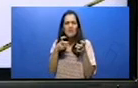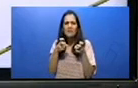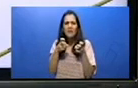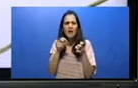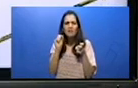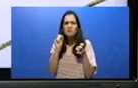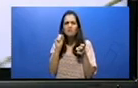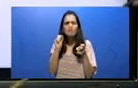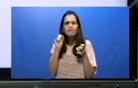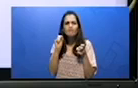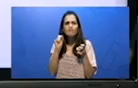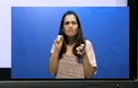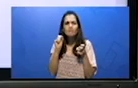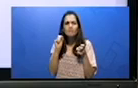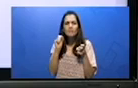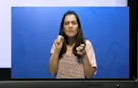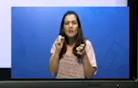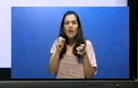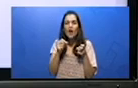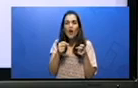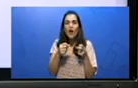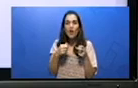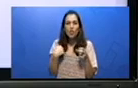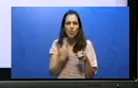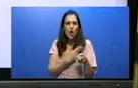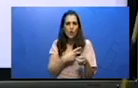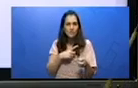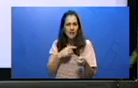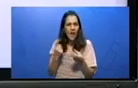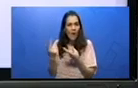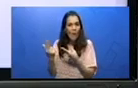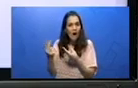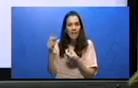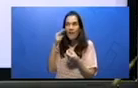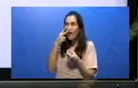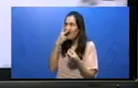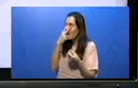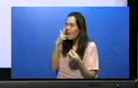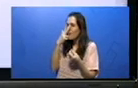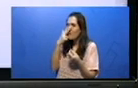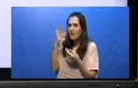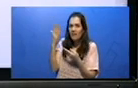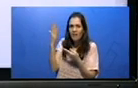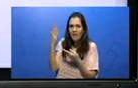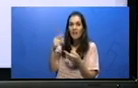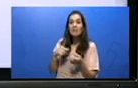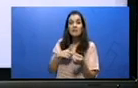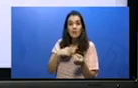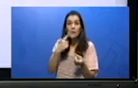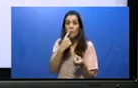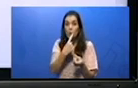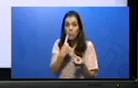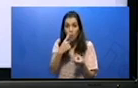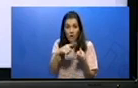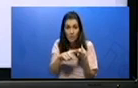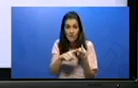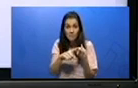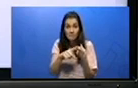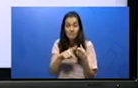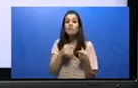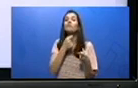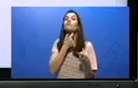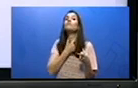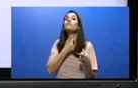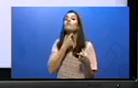que órgãos semelhantes ao que nós temos, esse verme também tem. Nós temos boca, ele tem. Nós temos faringe, ele